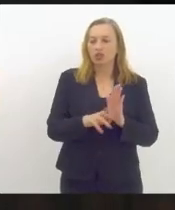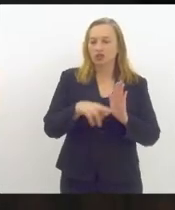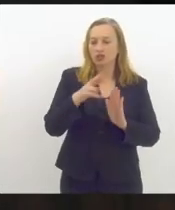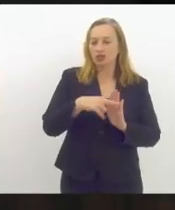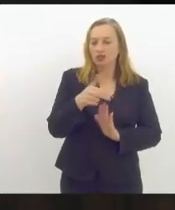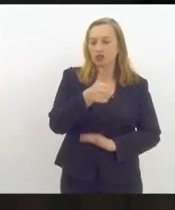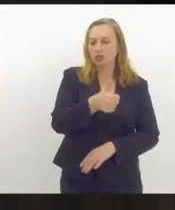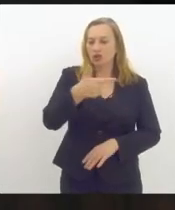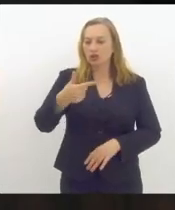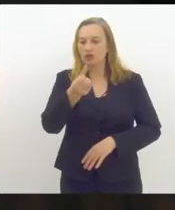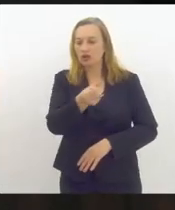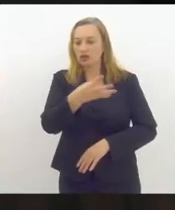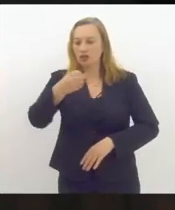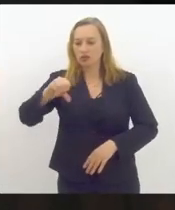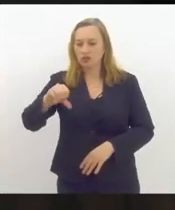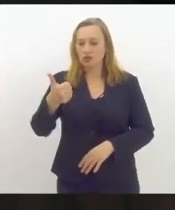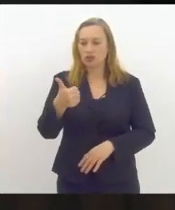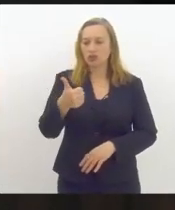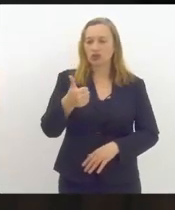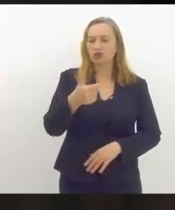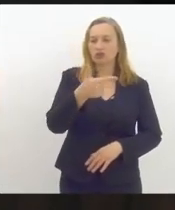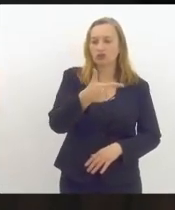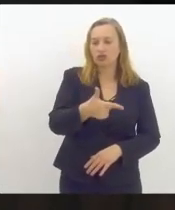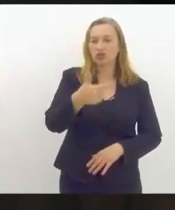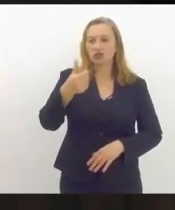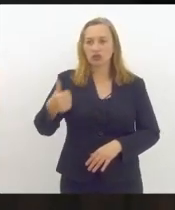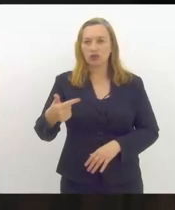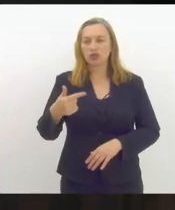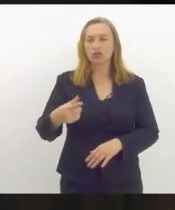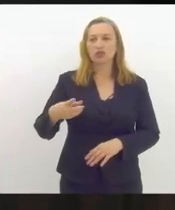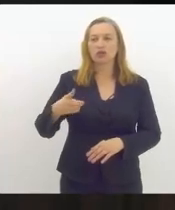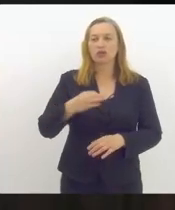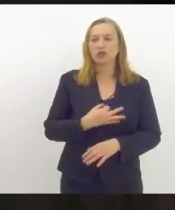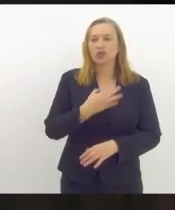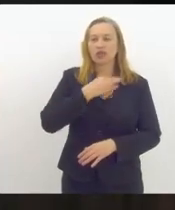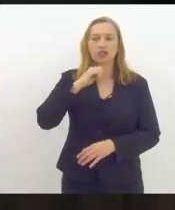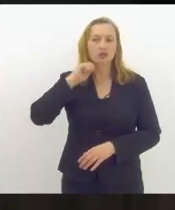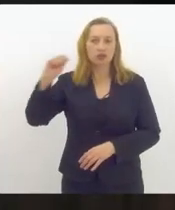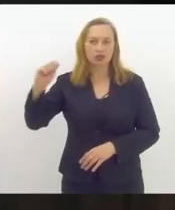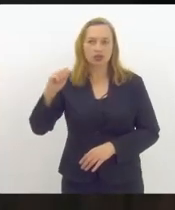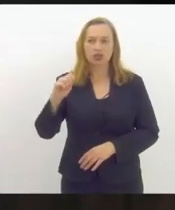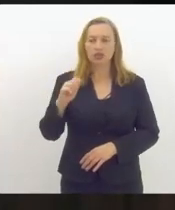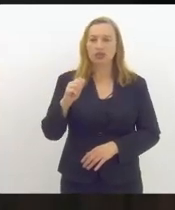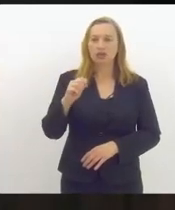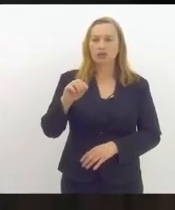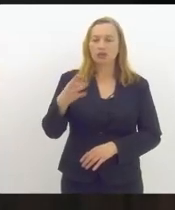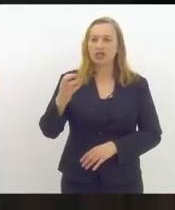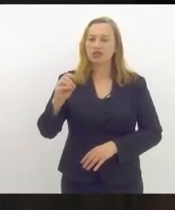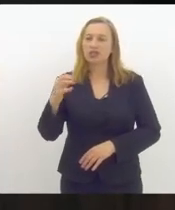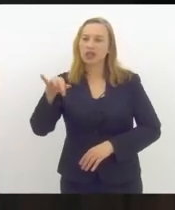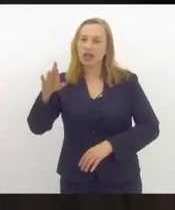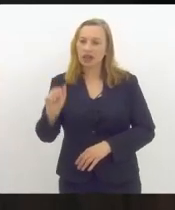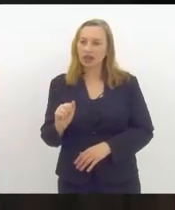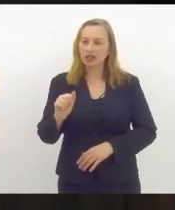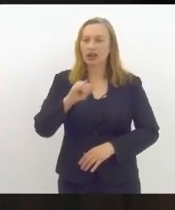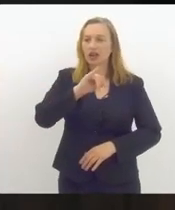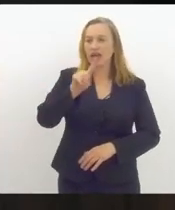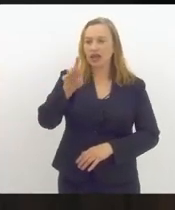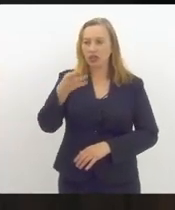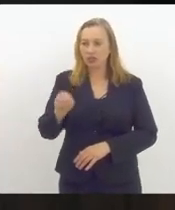1291 de 22 de autoria do deputado mas canela consegue medalha Tiradentes e respectivo diploma ao Dr Leandro Gontijo